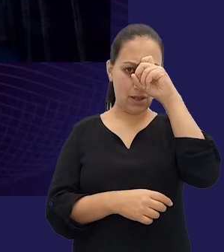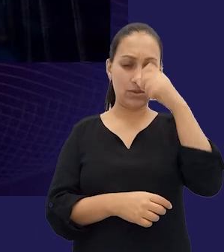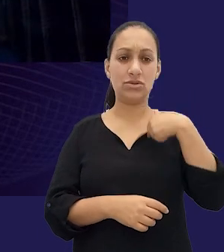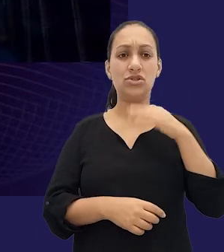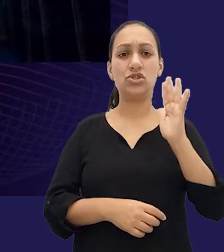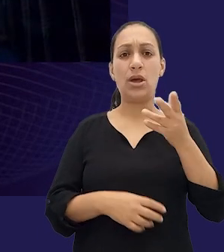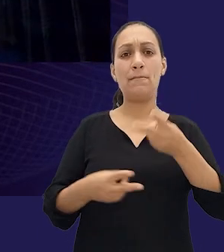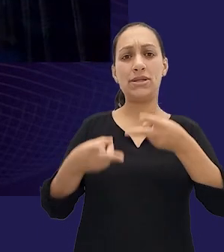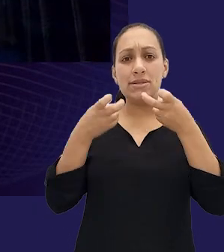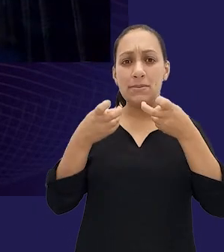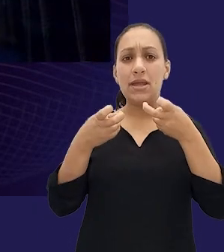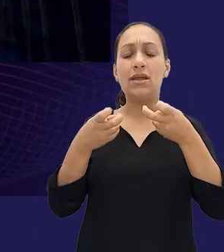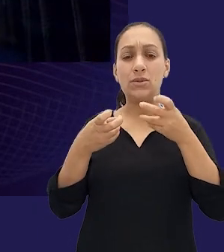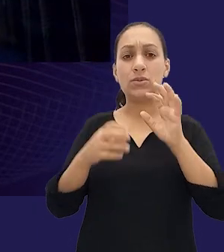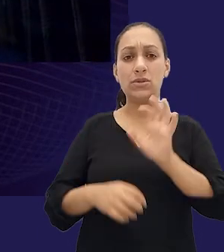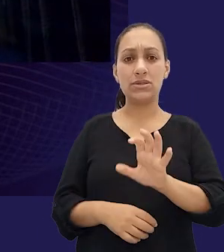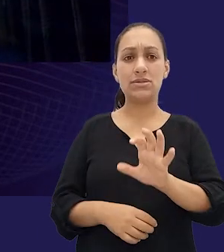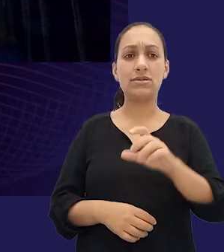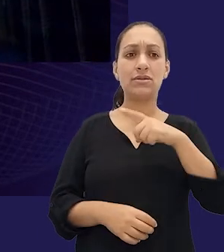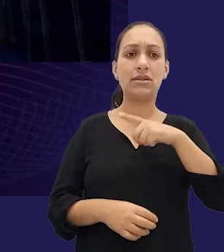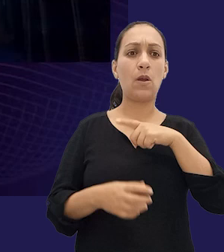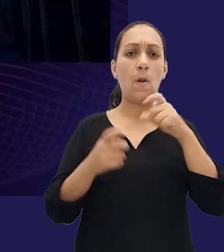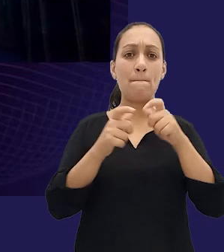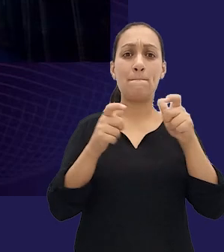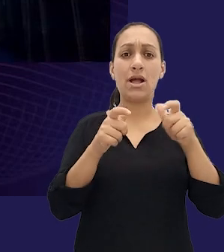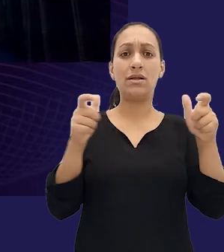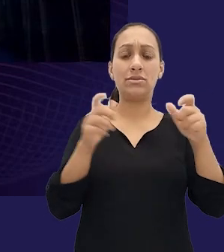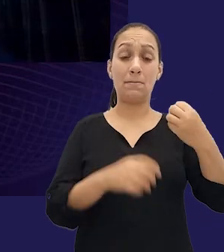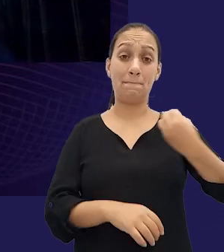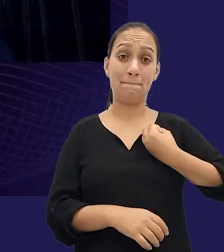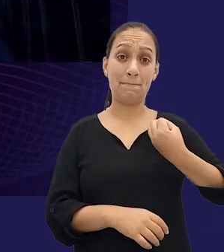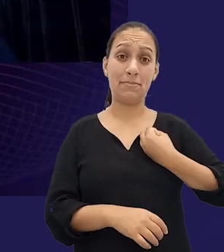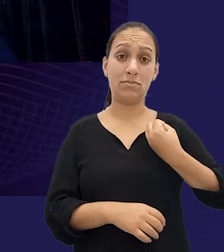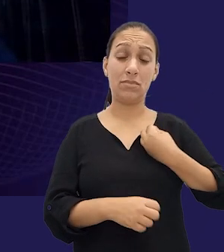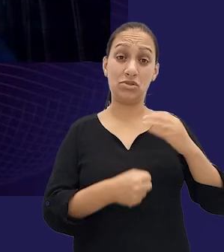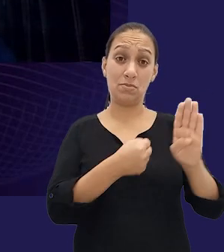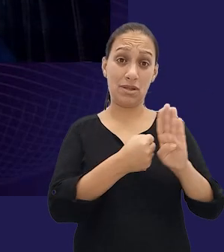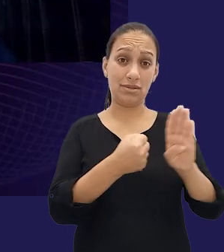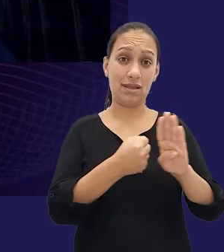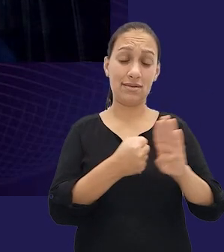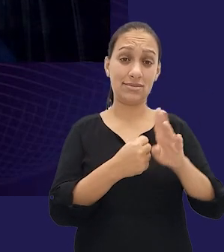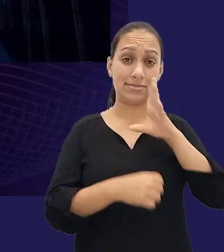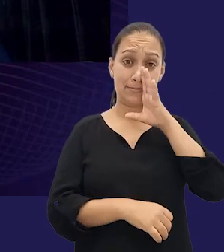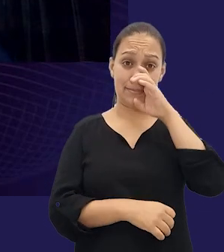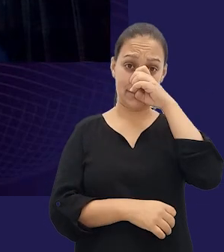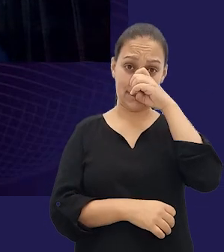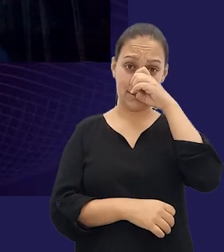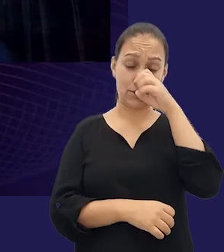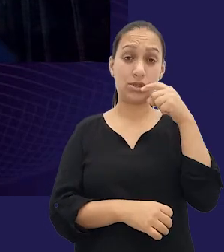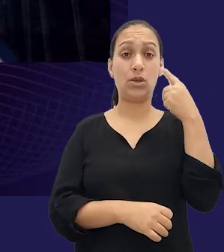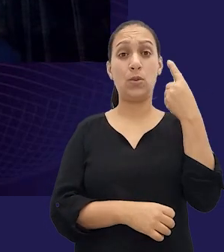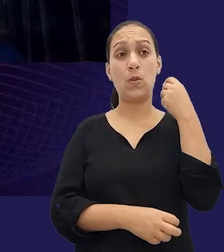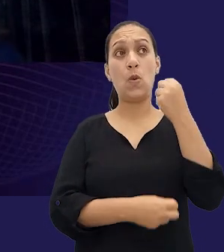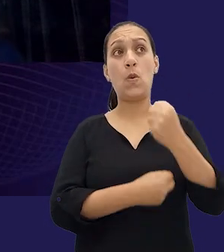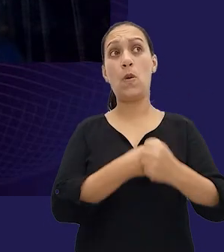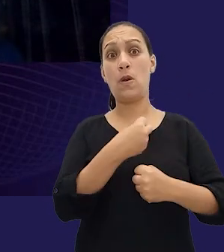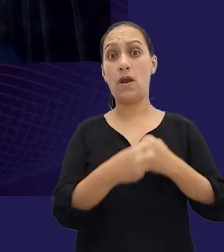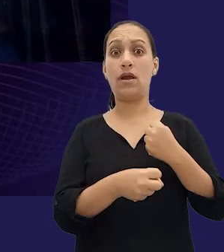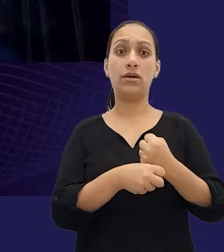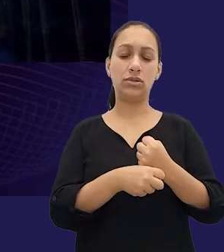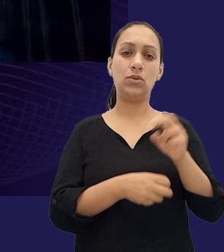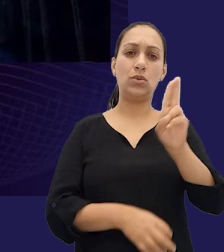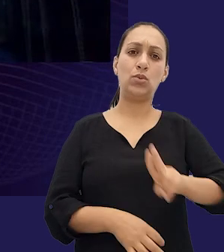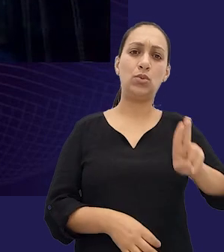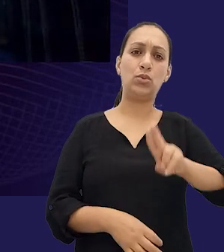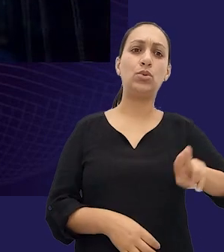percebendo isso. A gente está tendo um aumento do número de bactérias resistentes, porque há 1 ano e tanto, né, o uso